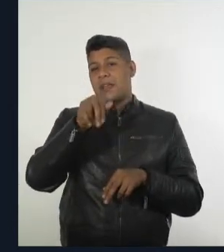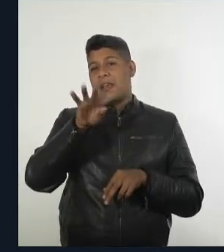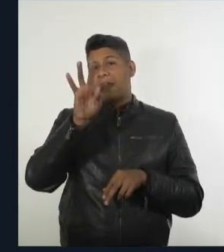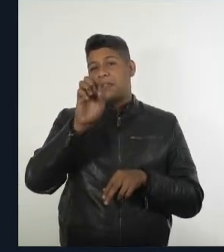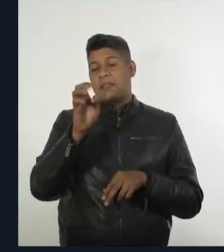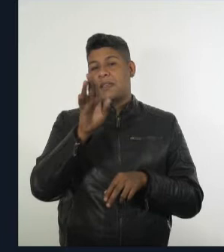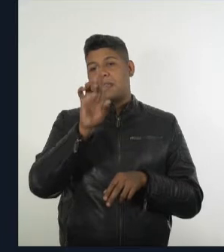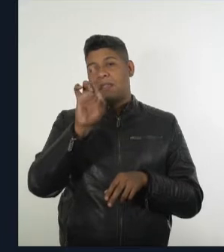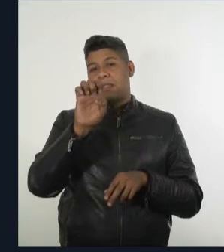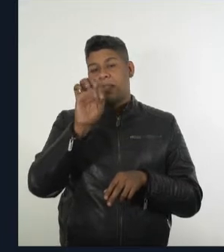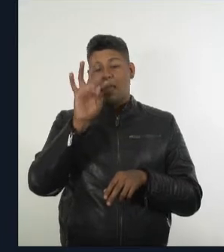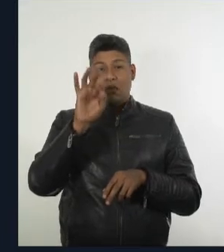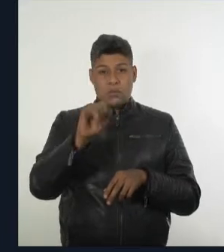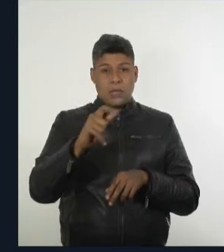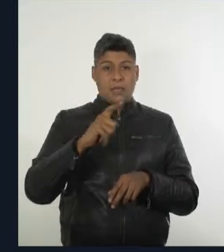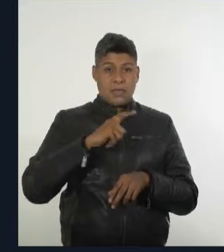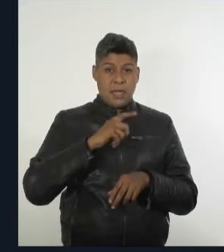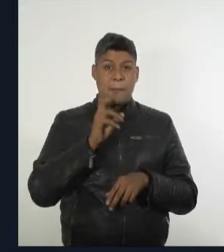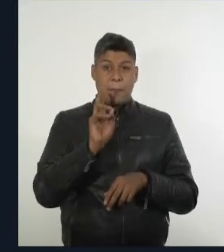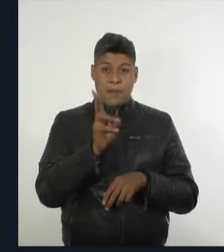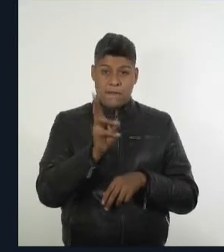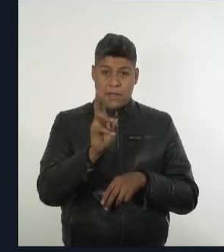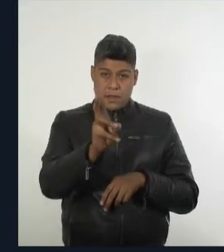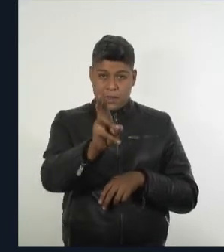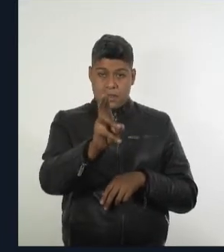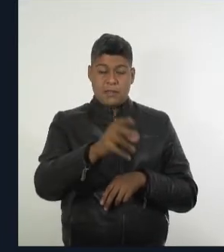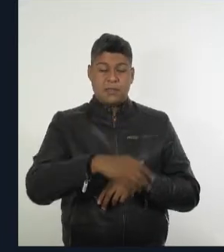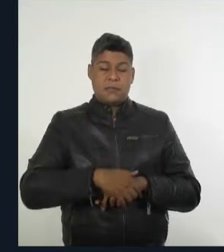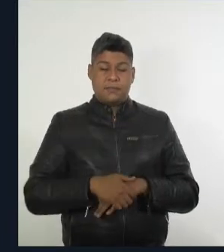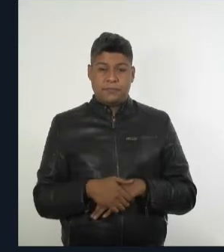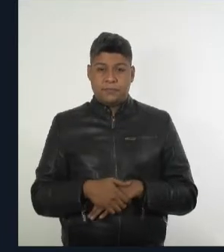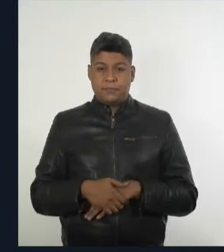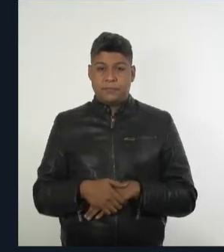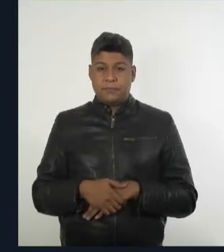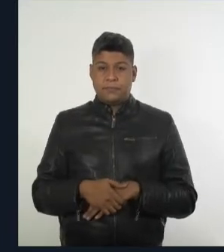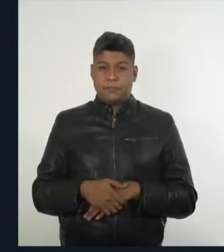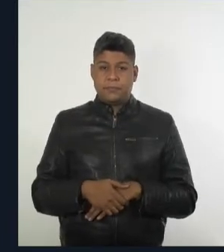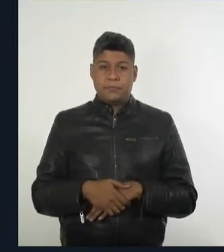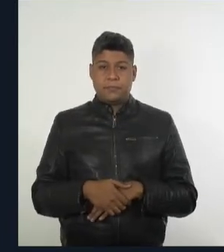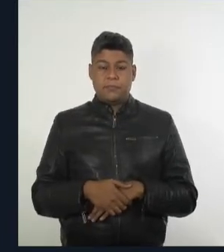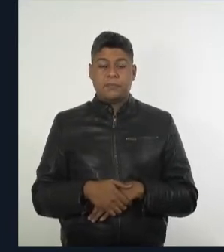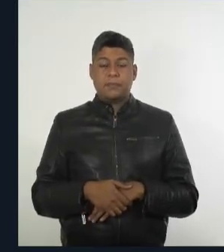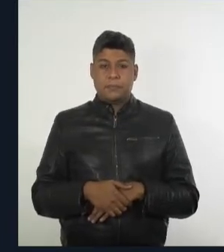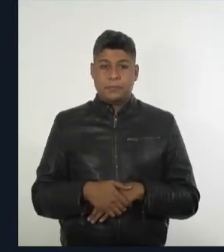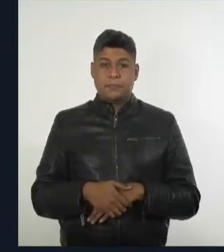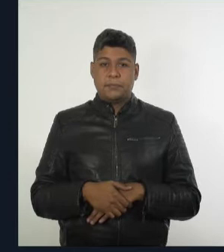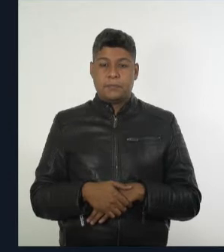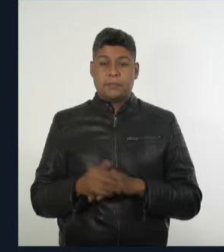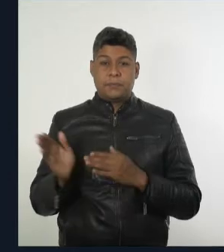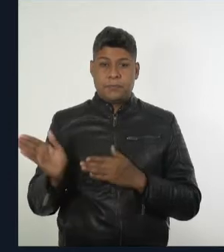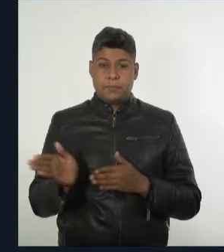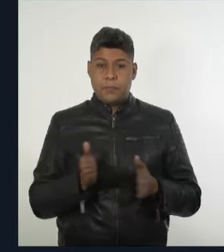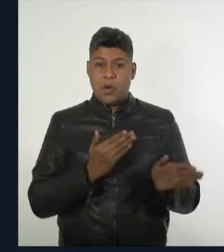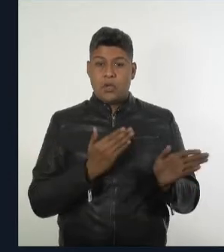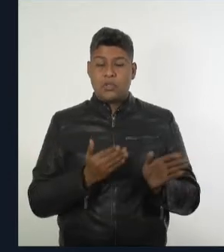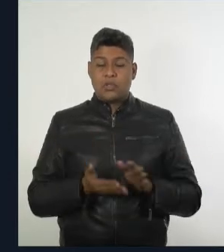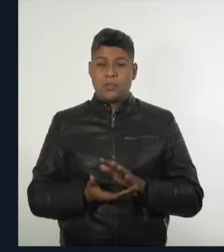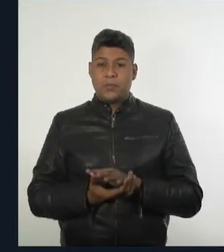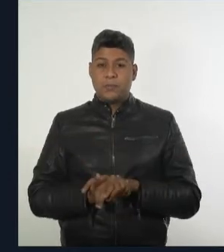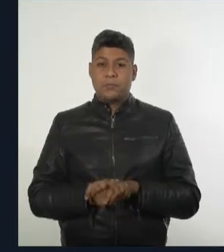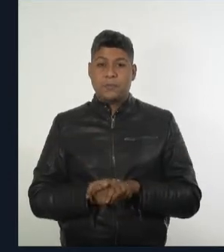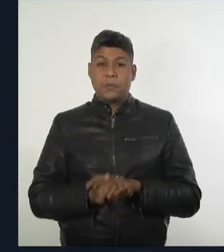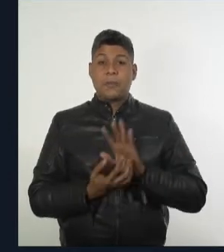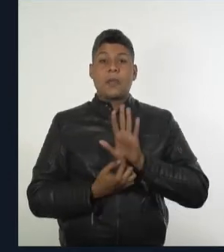ocupou a prevalência em relação à variante do Reino Unido, né? O próximo gráfico